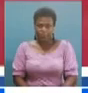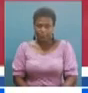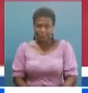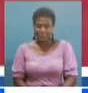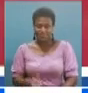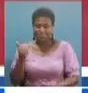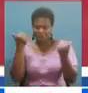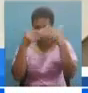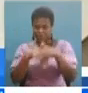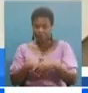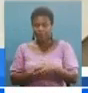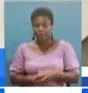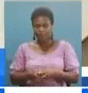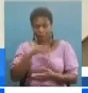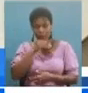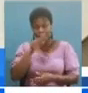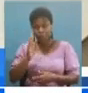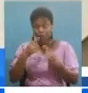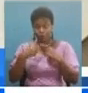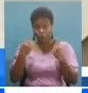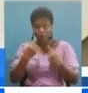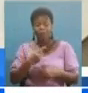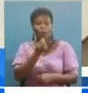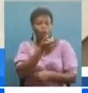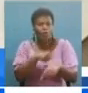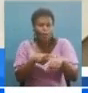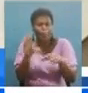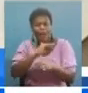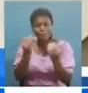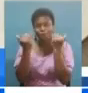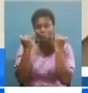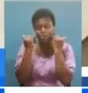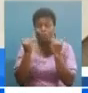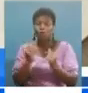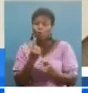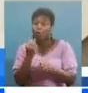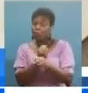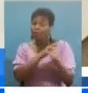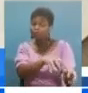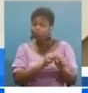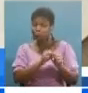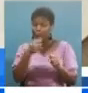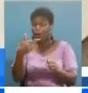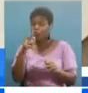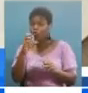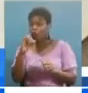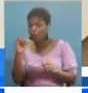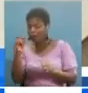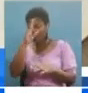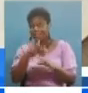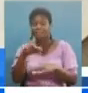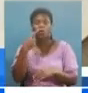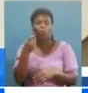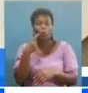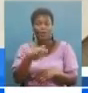muito boa noite a polícia judiciária divulgou há momentos mais pormenores da operação tróia desencadeada esta quarta feira no bairro de